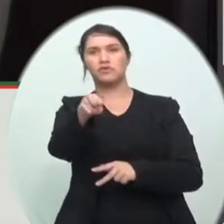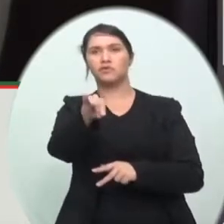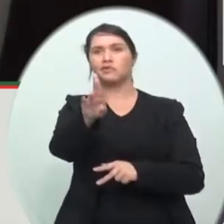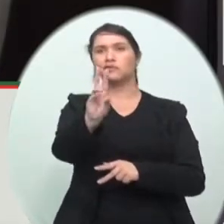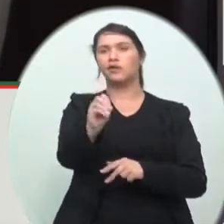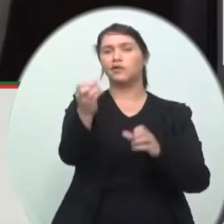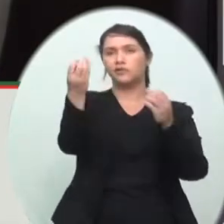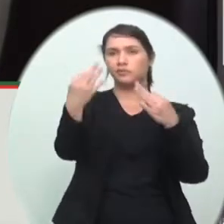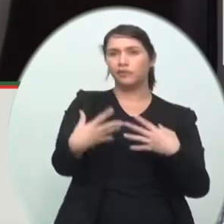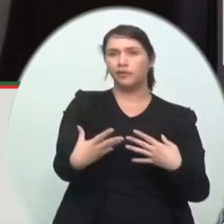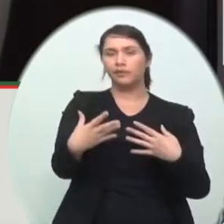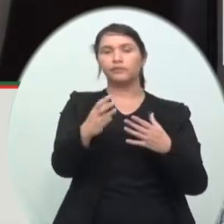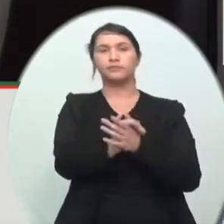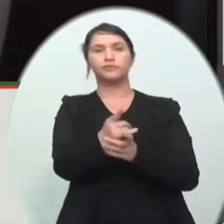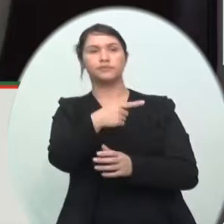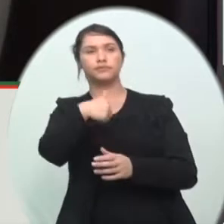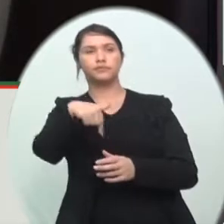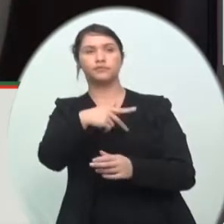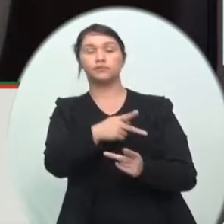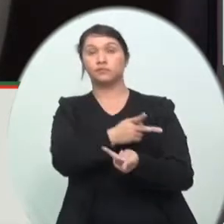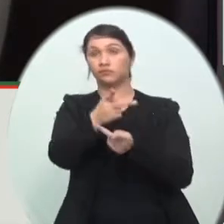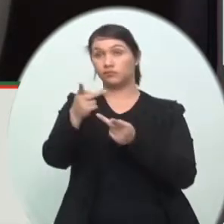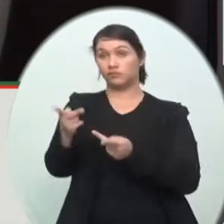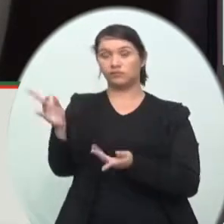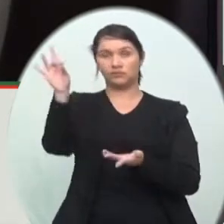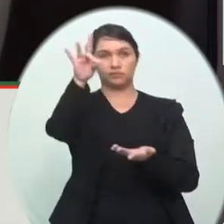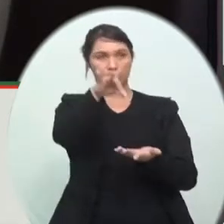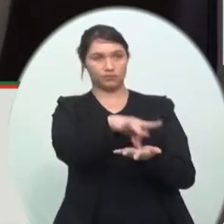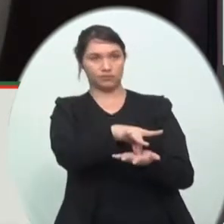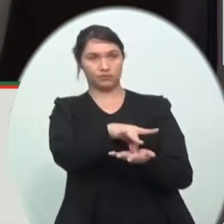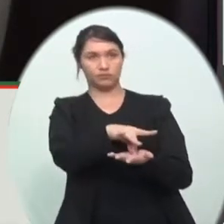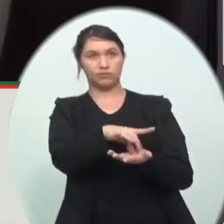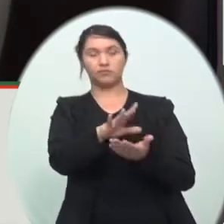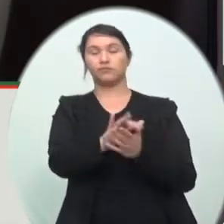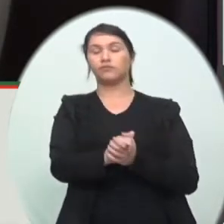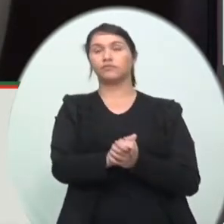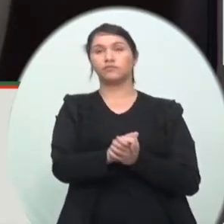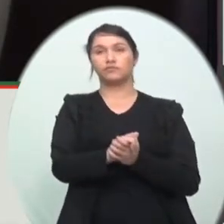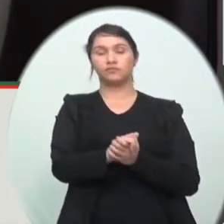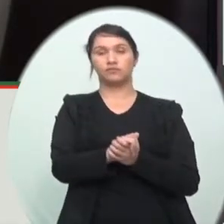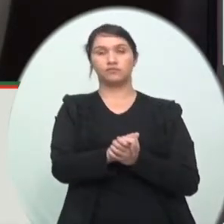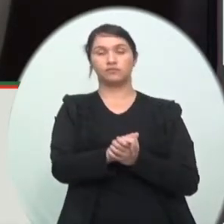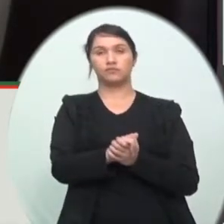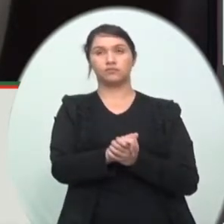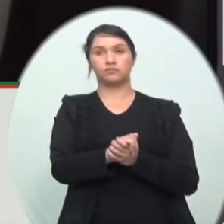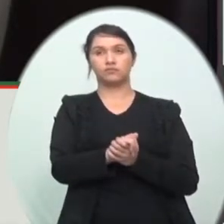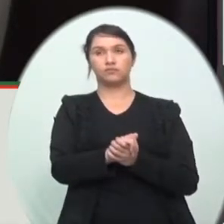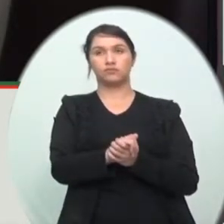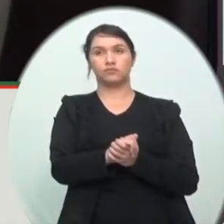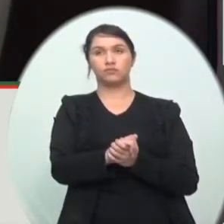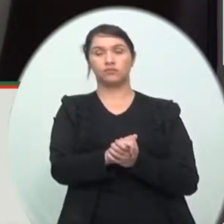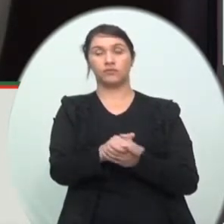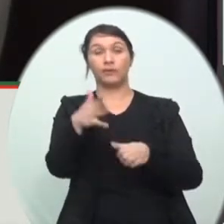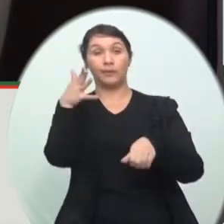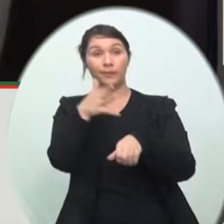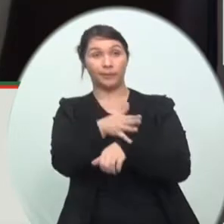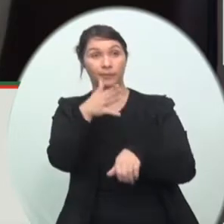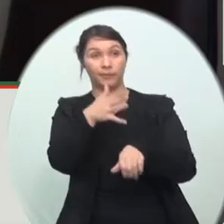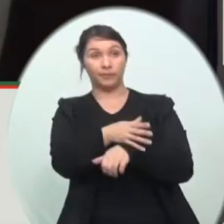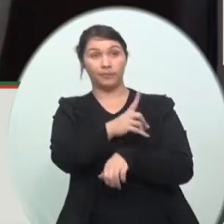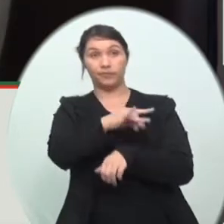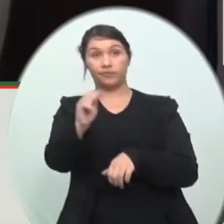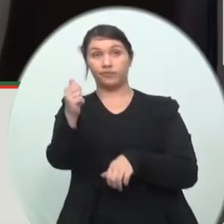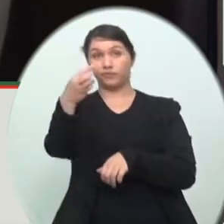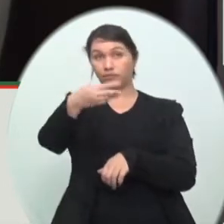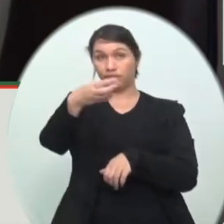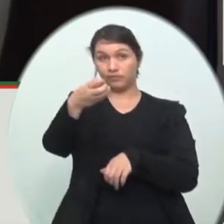nós fizemos um convite oficial à presidência e aos vereadores de participar no dia 30